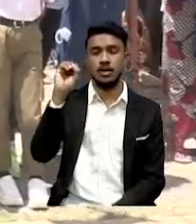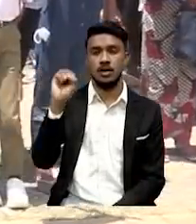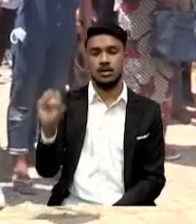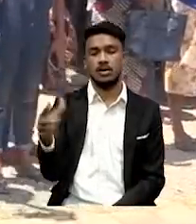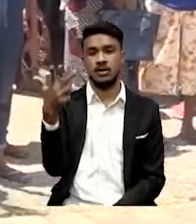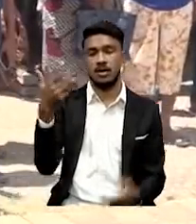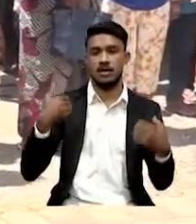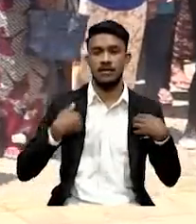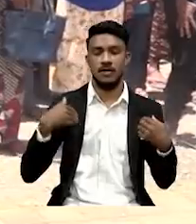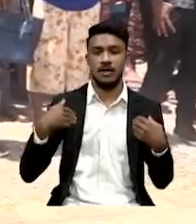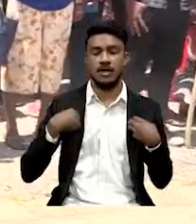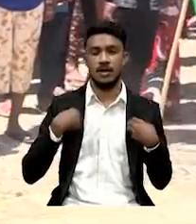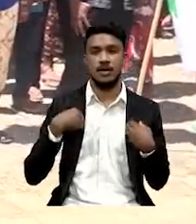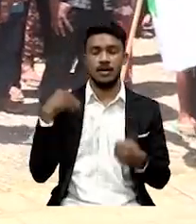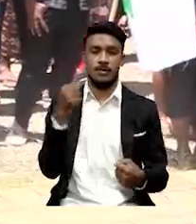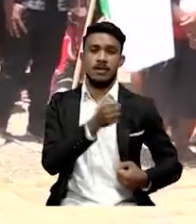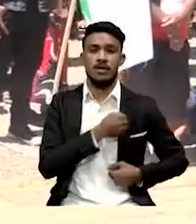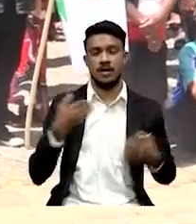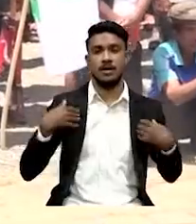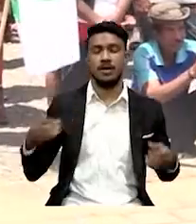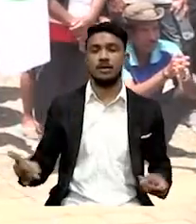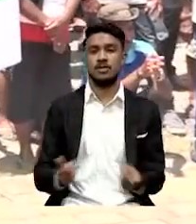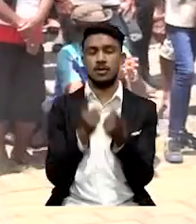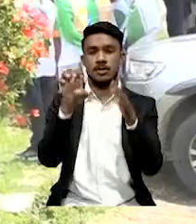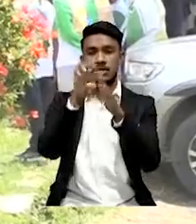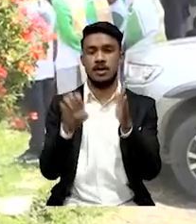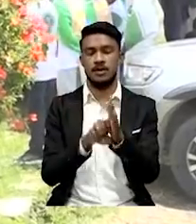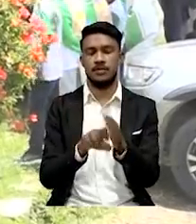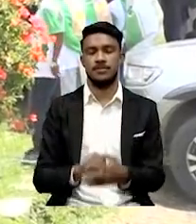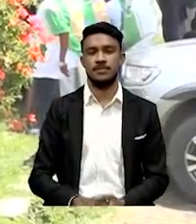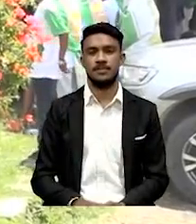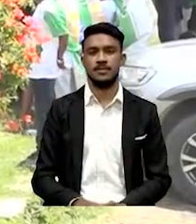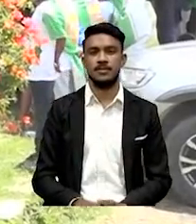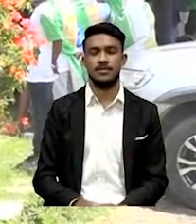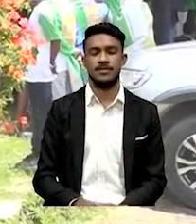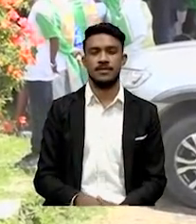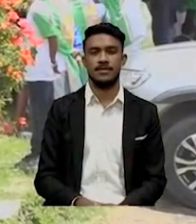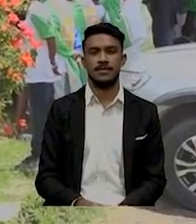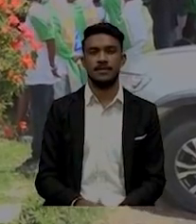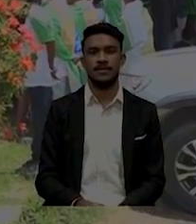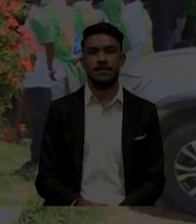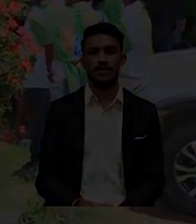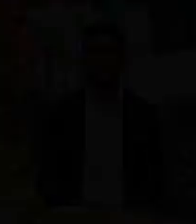acontece golpe militar a sur estado e a nação referem. Na Plan Saver, Clementino Maia, Zemen.